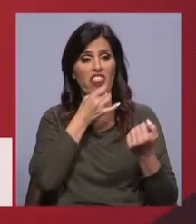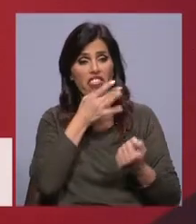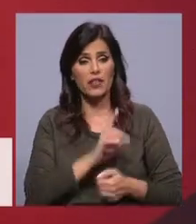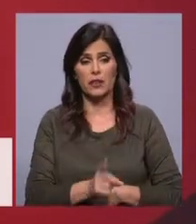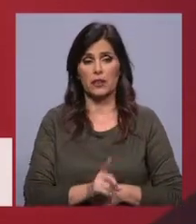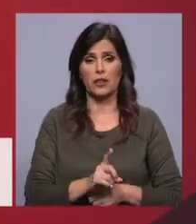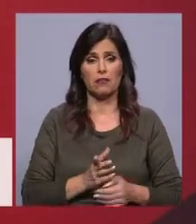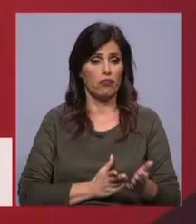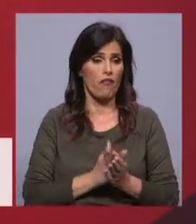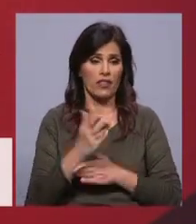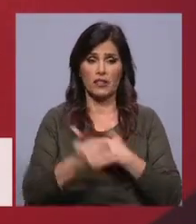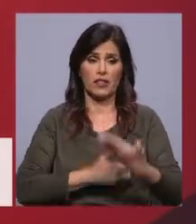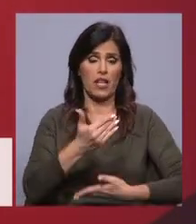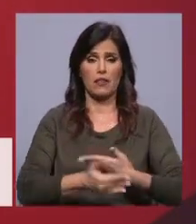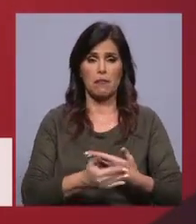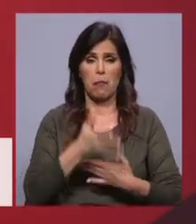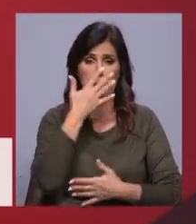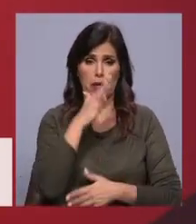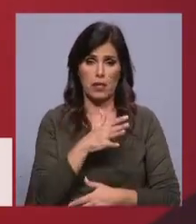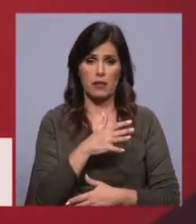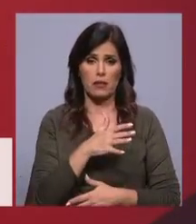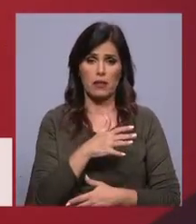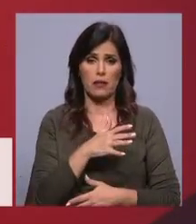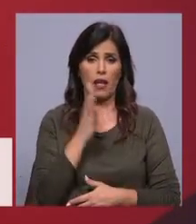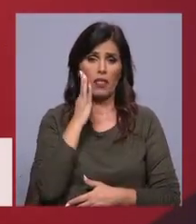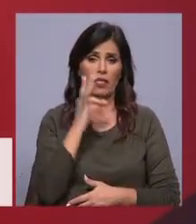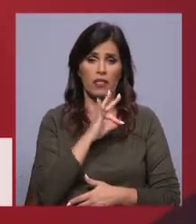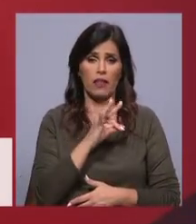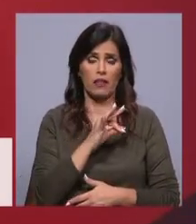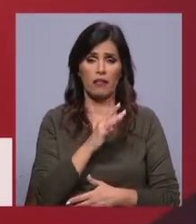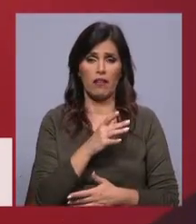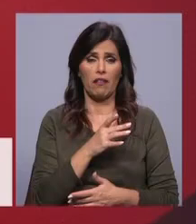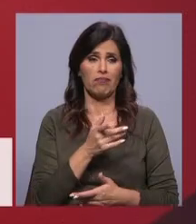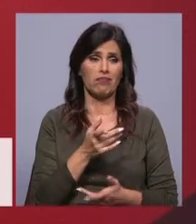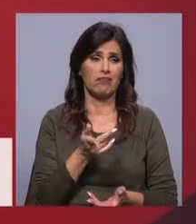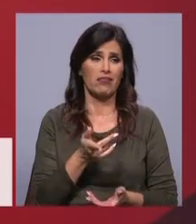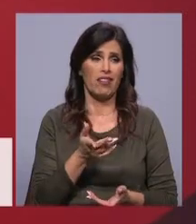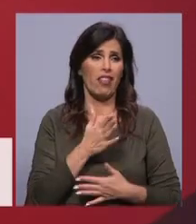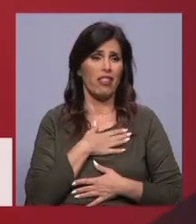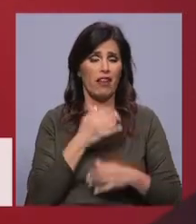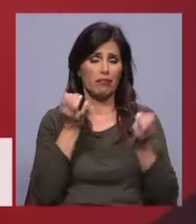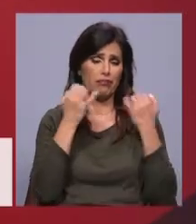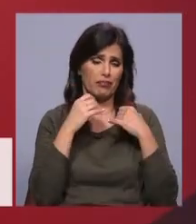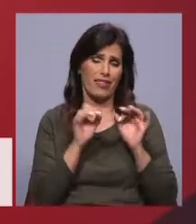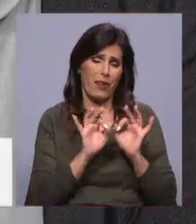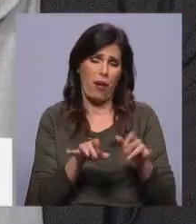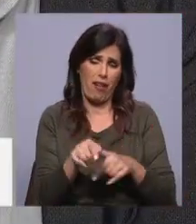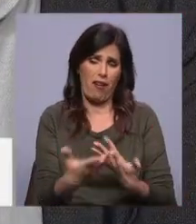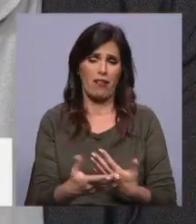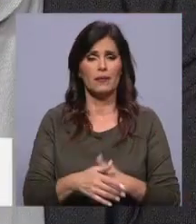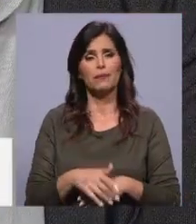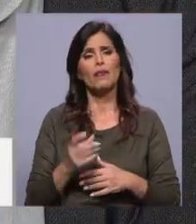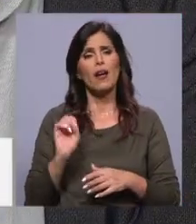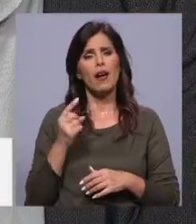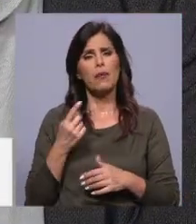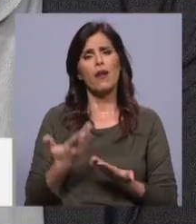governar Pelos vistos tentamos fazer passar e este e este elefante desta forma rapidamente